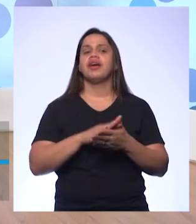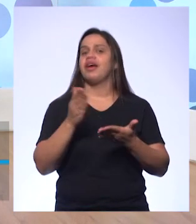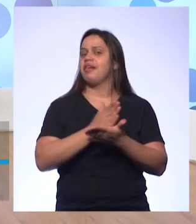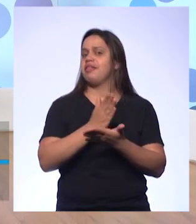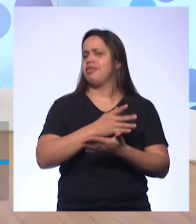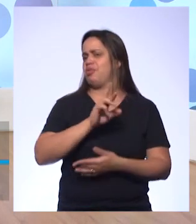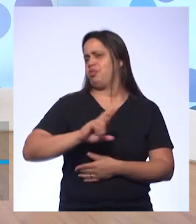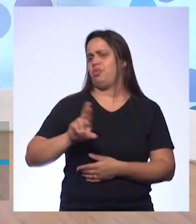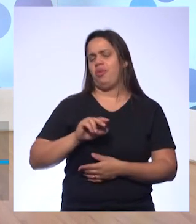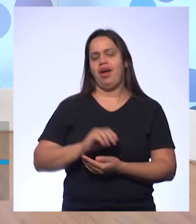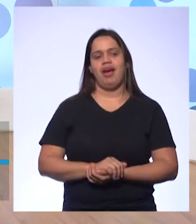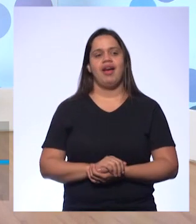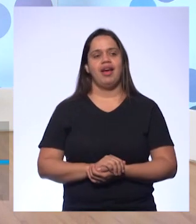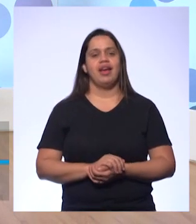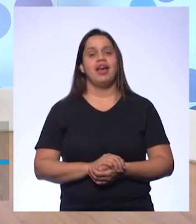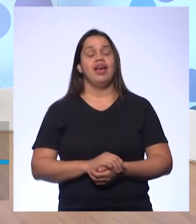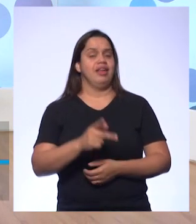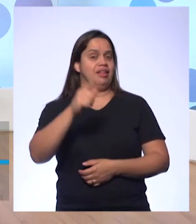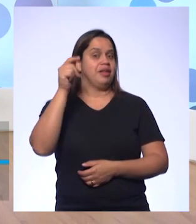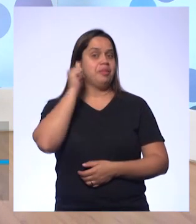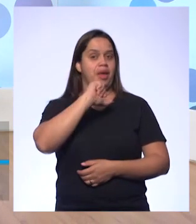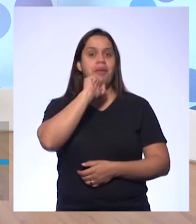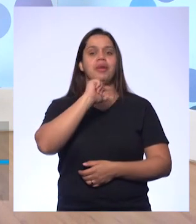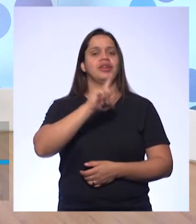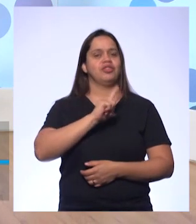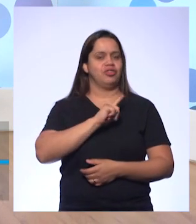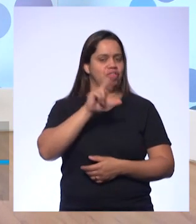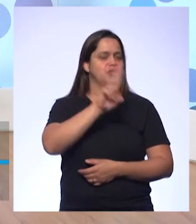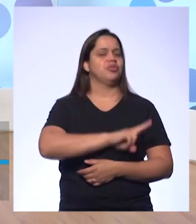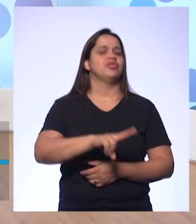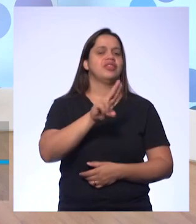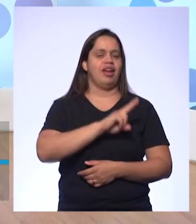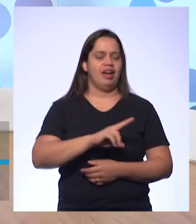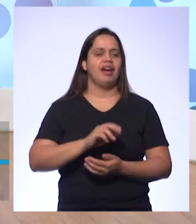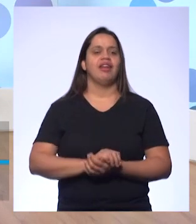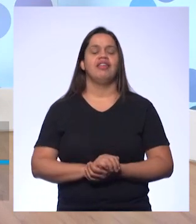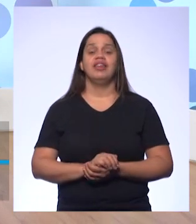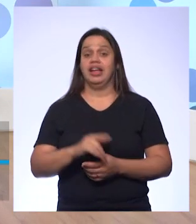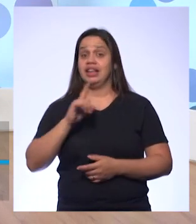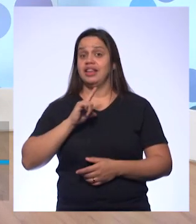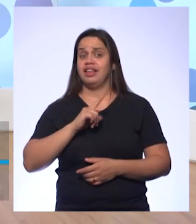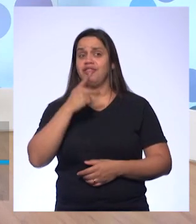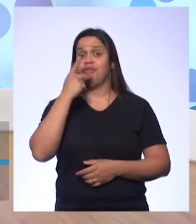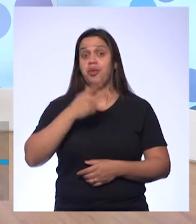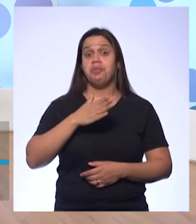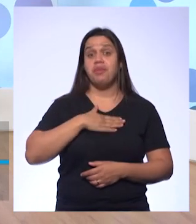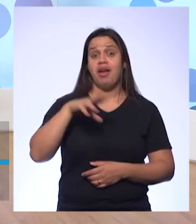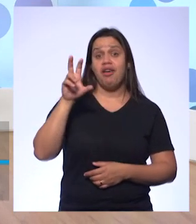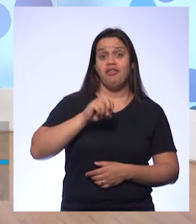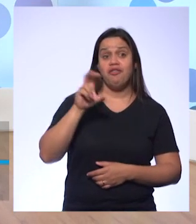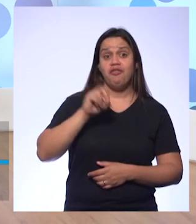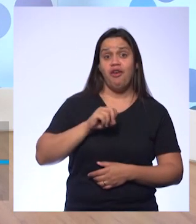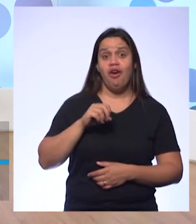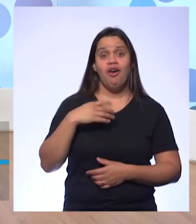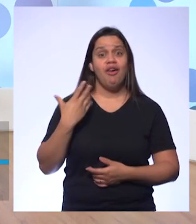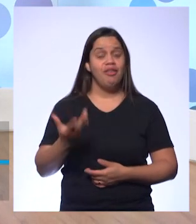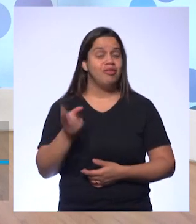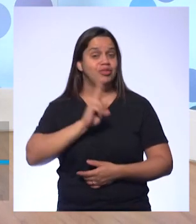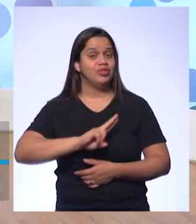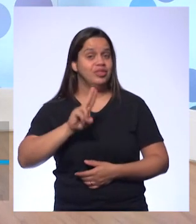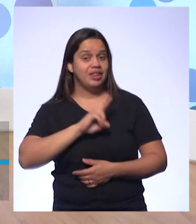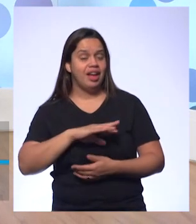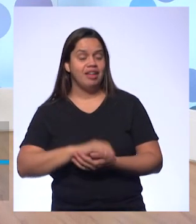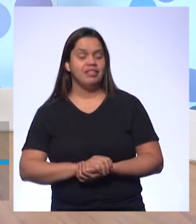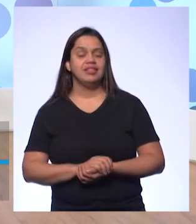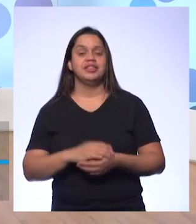é não. Na época, minha mãe tinha e ela usava, alguns colocando, né? É, teve gente falando assim, minha avó tinha, minha avó usava. Hoje a